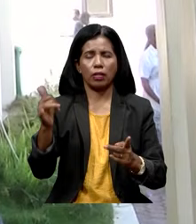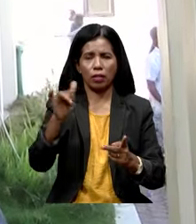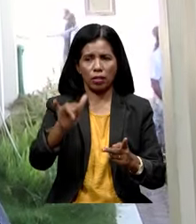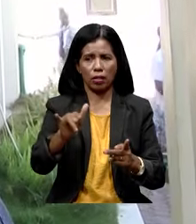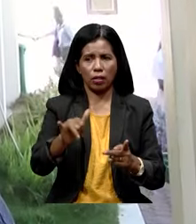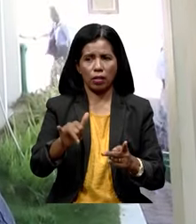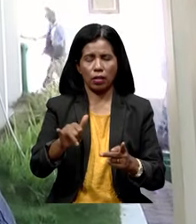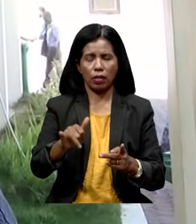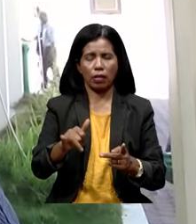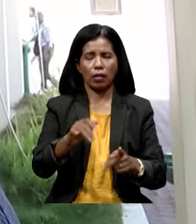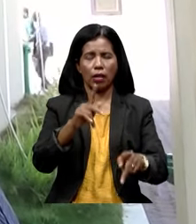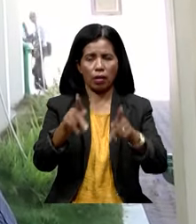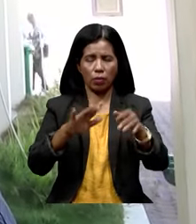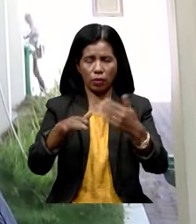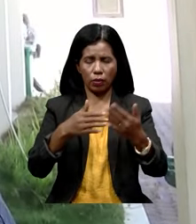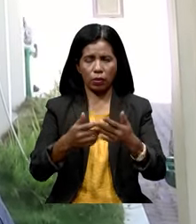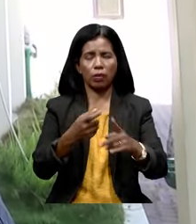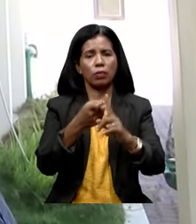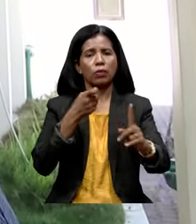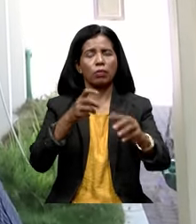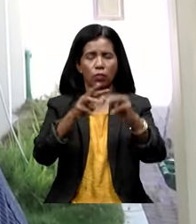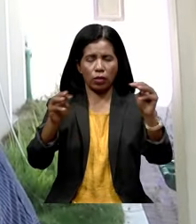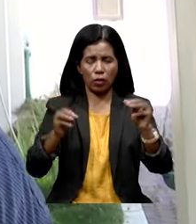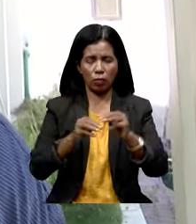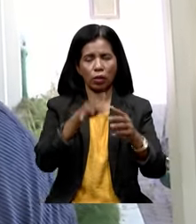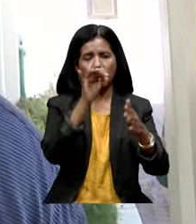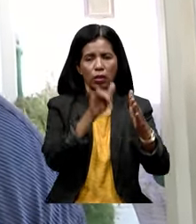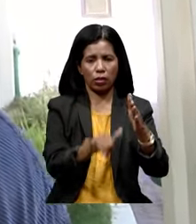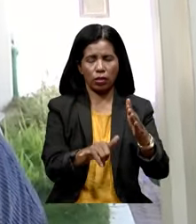A fiesta do Maihela, o município todo do Maihela.